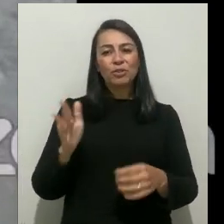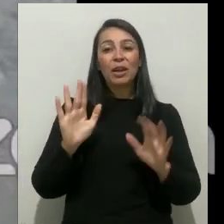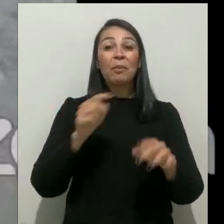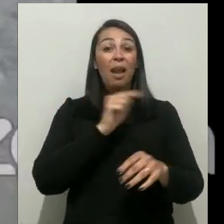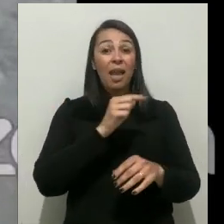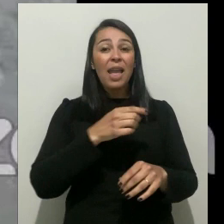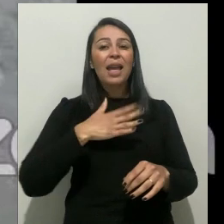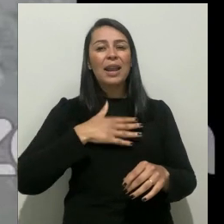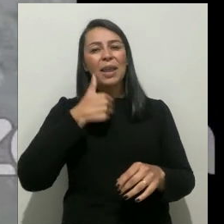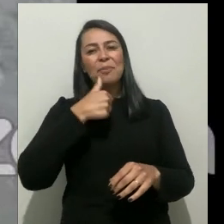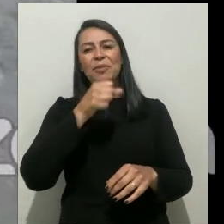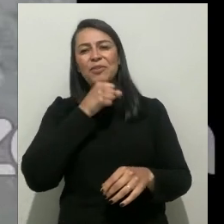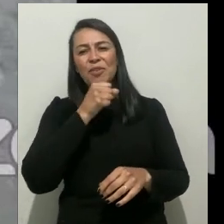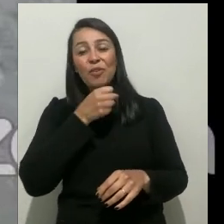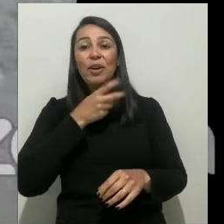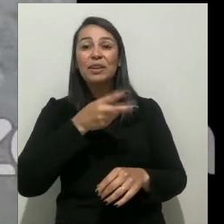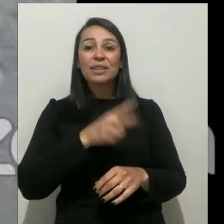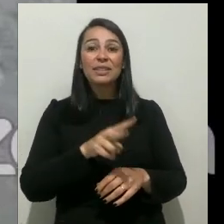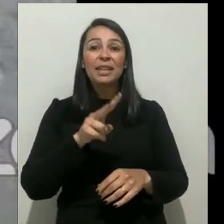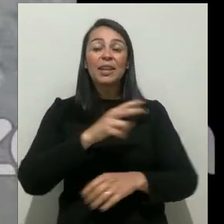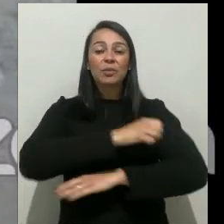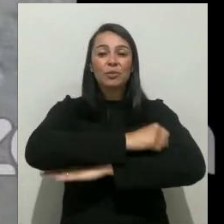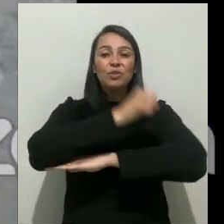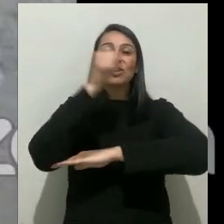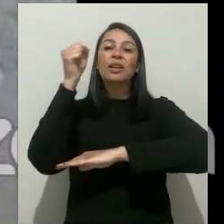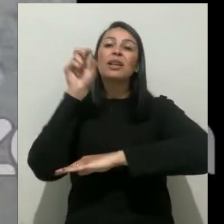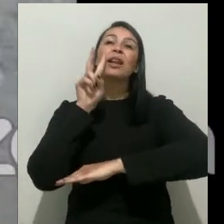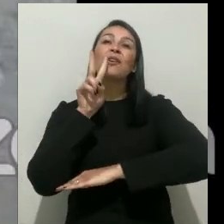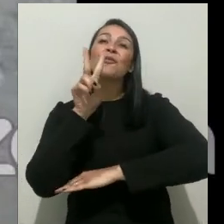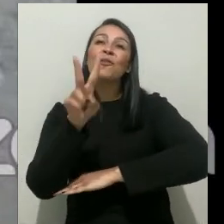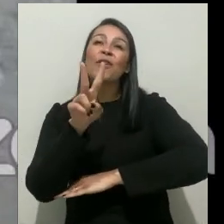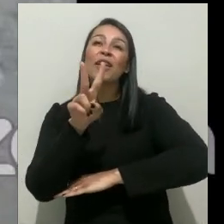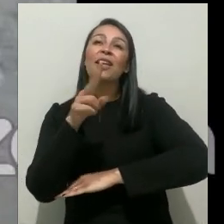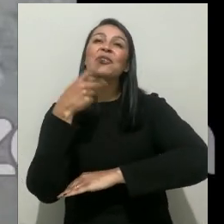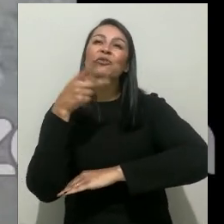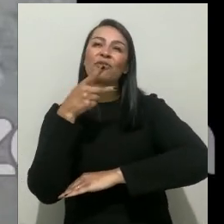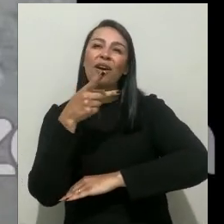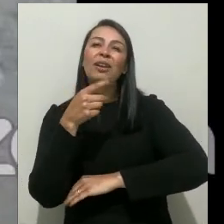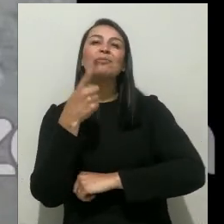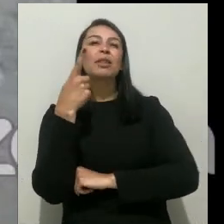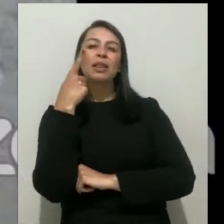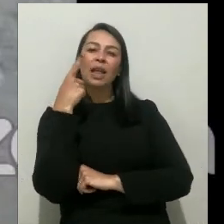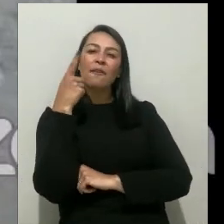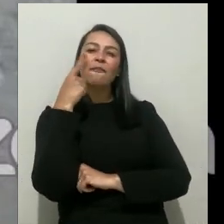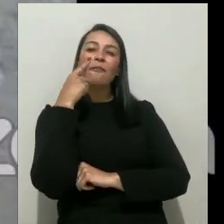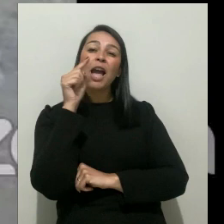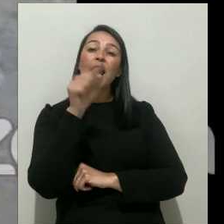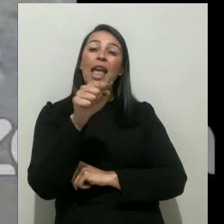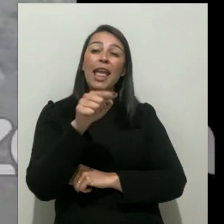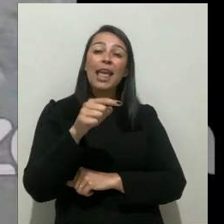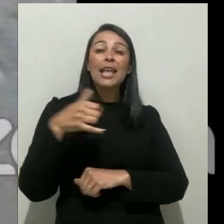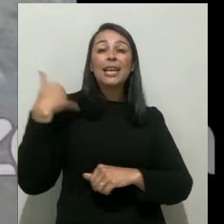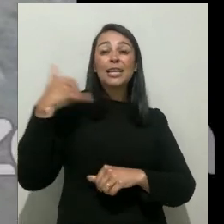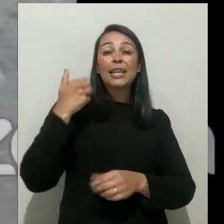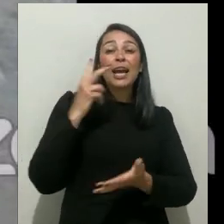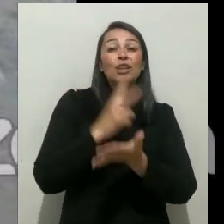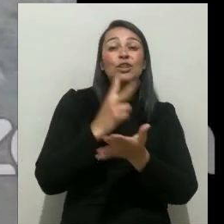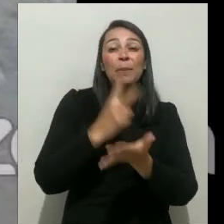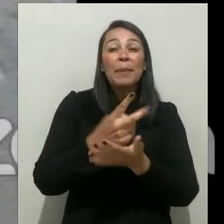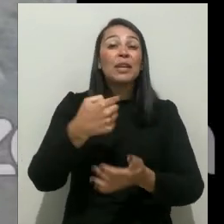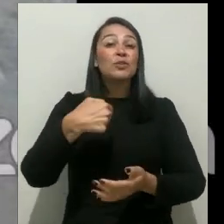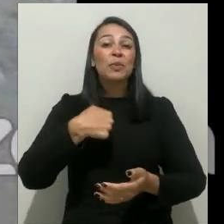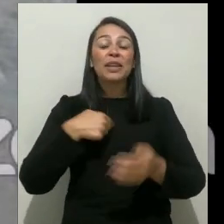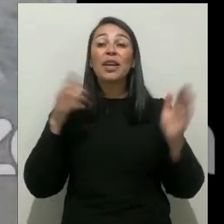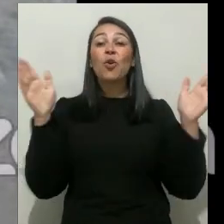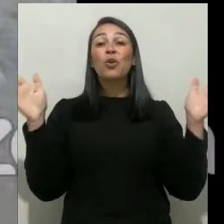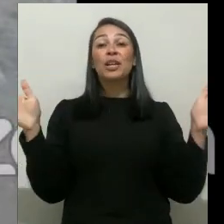avó. E ela sempre olha pela varanda e diz: tá vendo? Ele tem a mesma idade que eu,